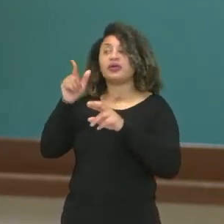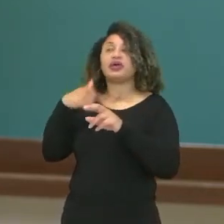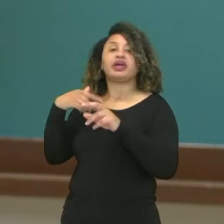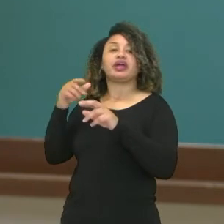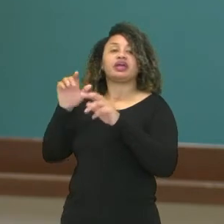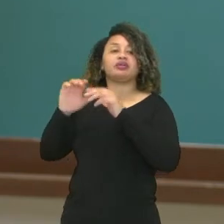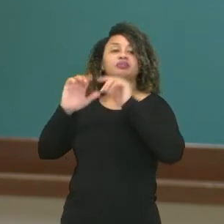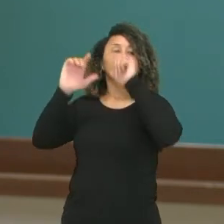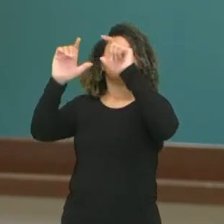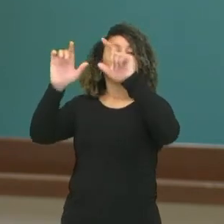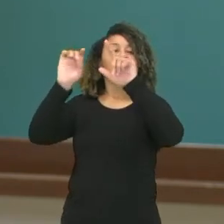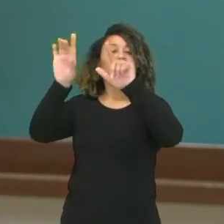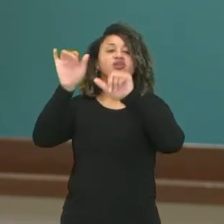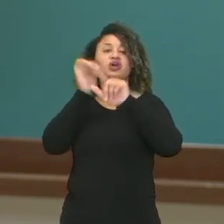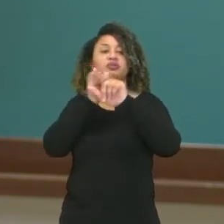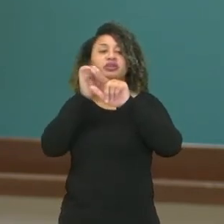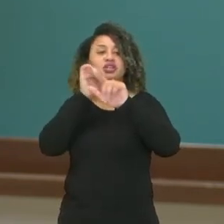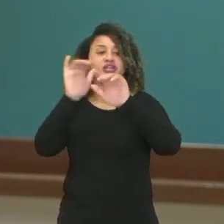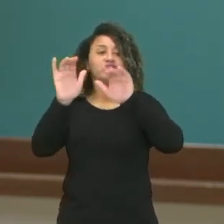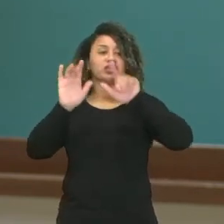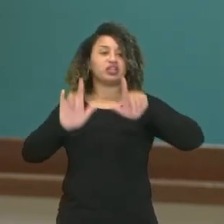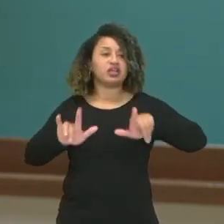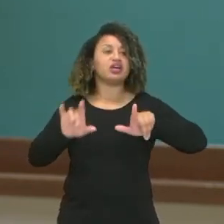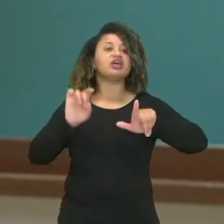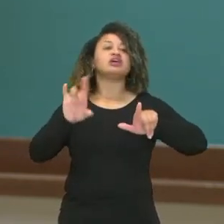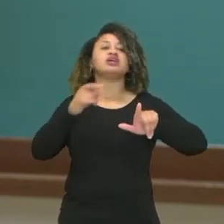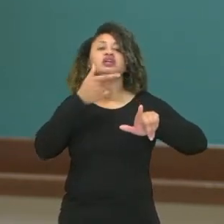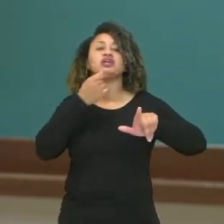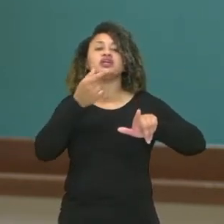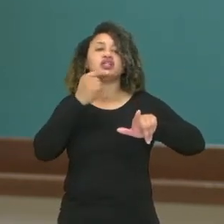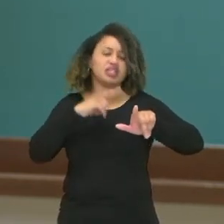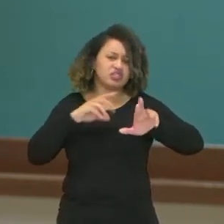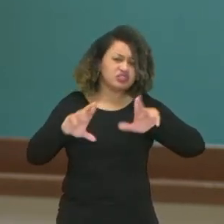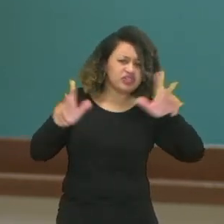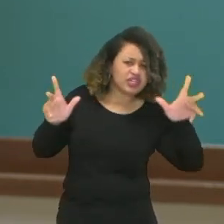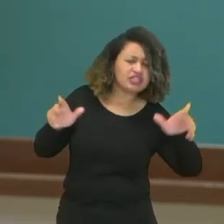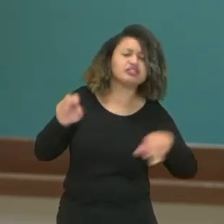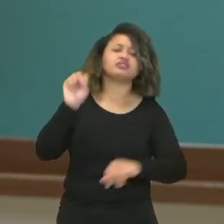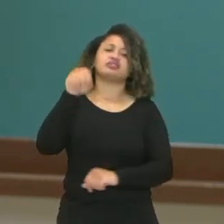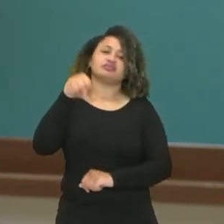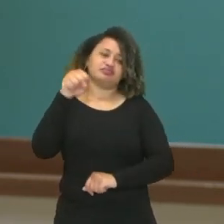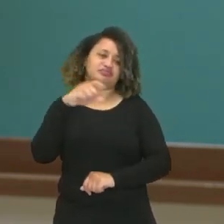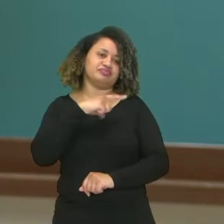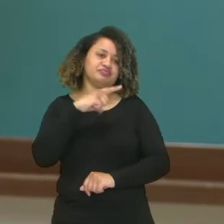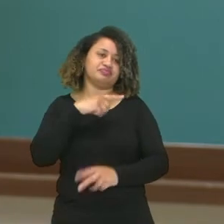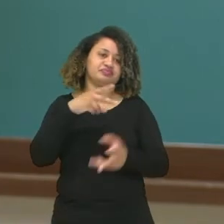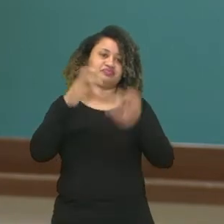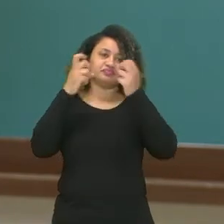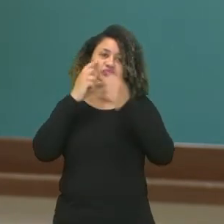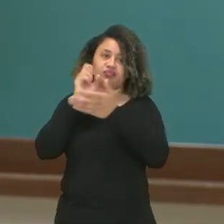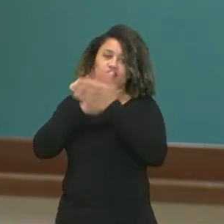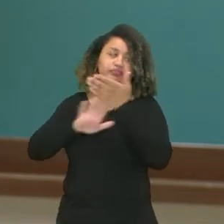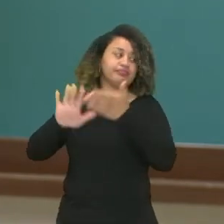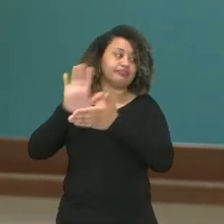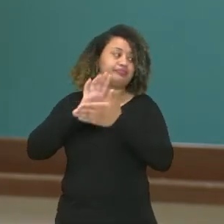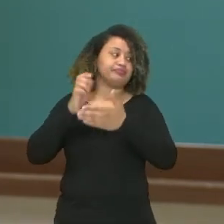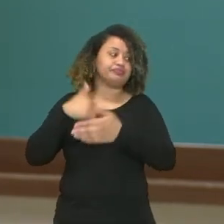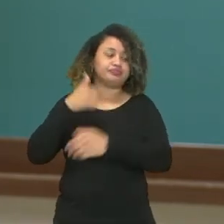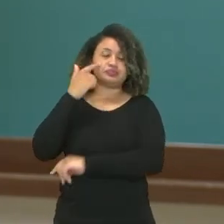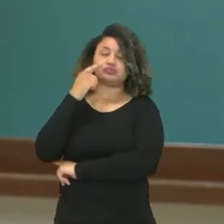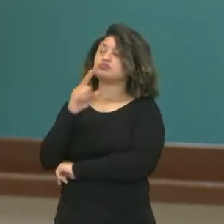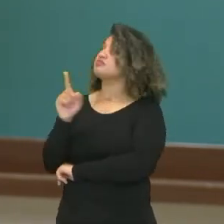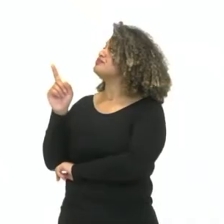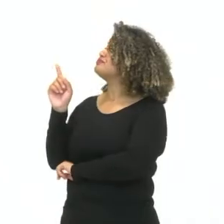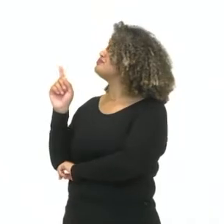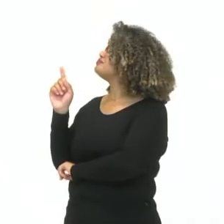femininos e aqui são os aparelhos masculinos. Tem diferença? Tem diferença, tá? Então, as meninas, né? O